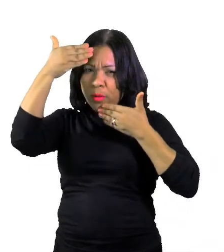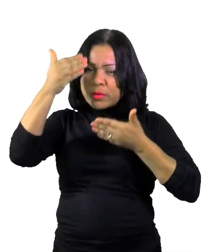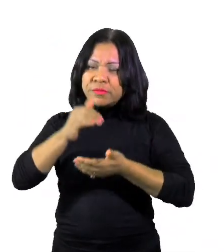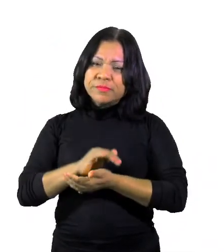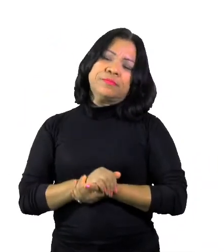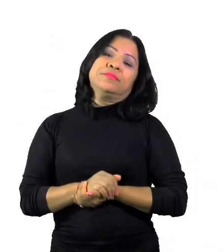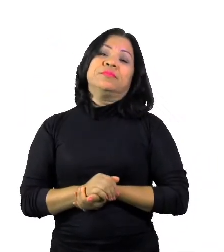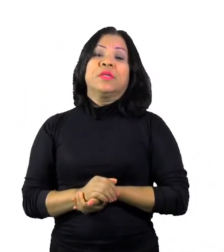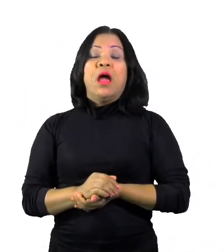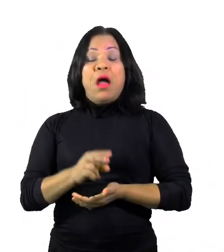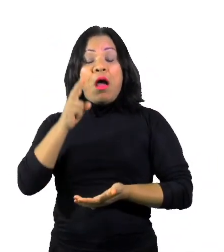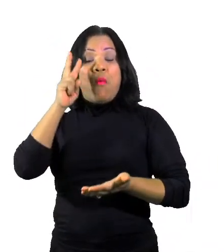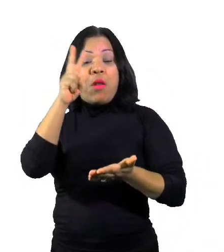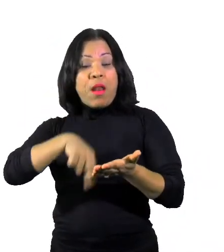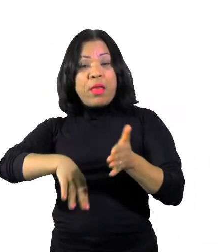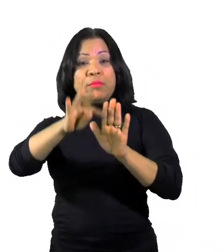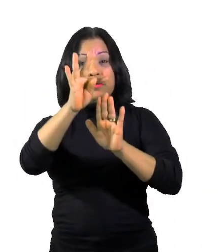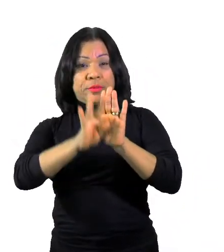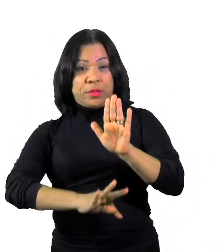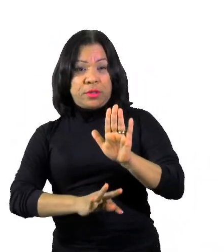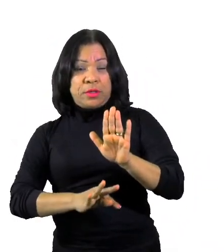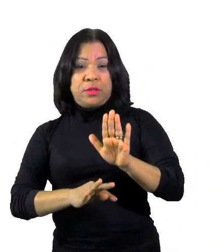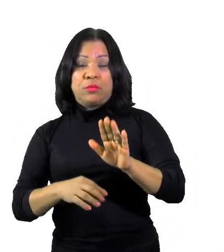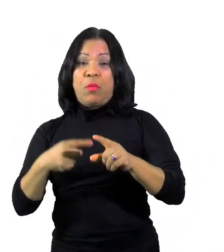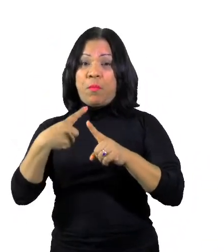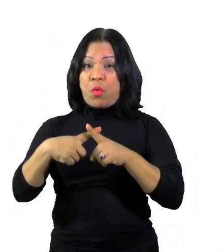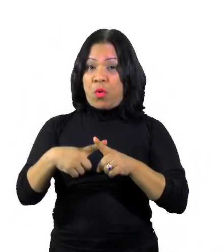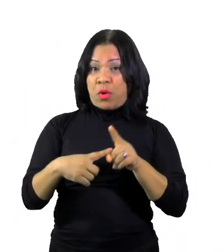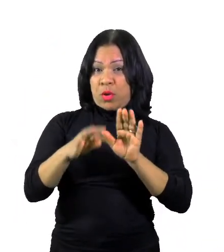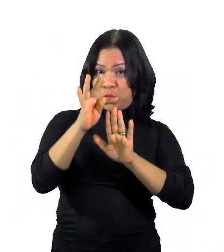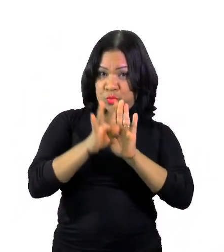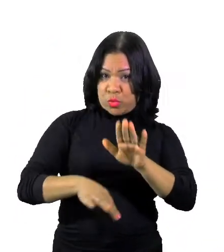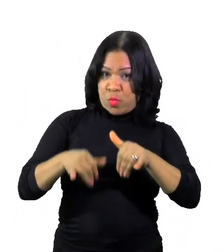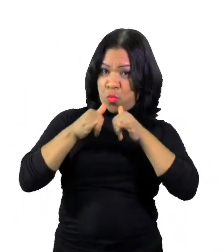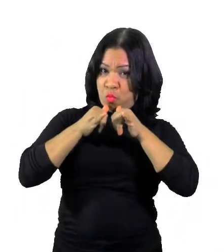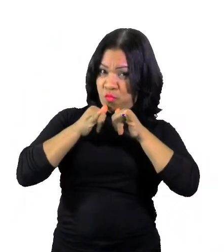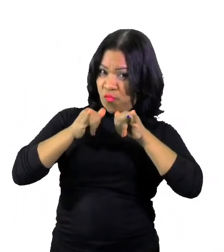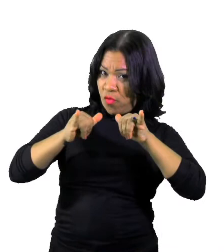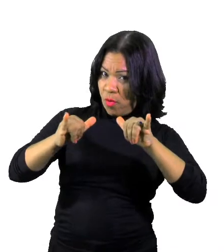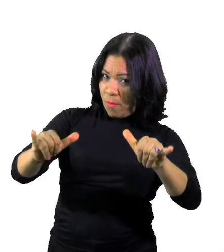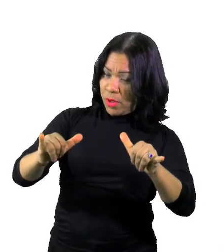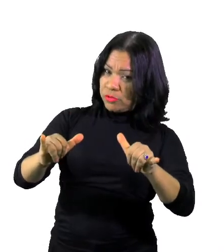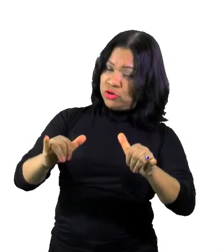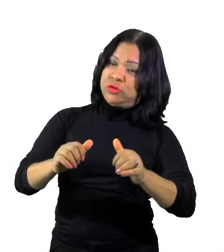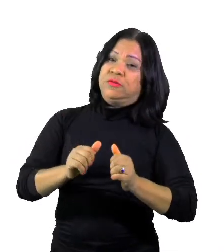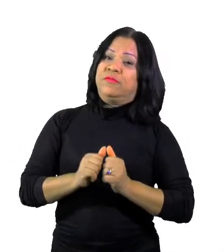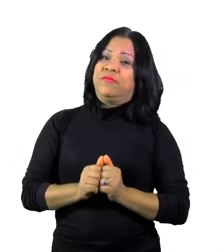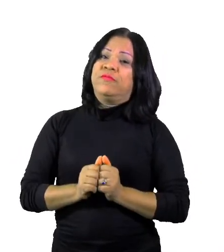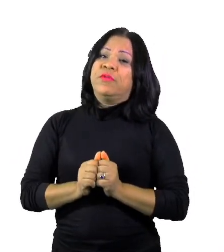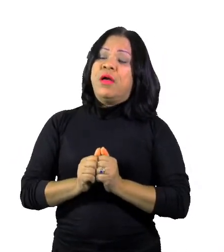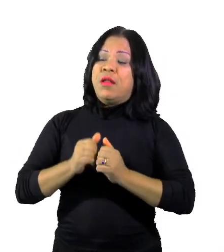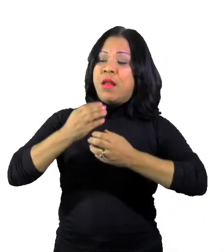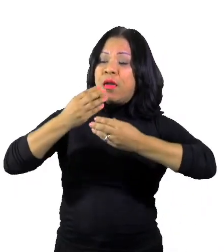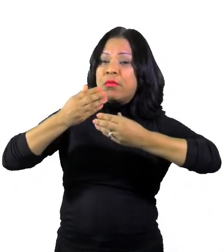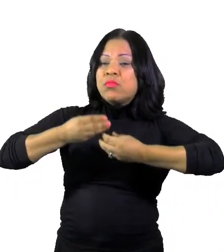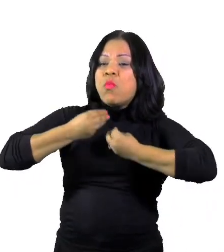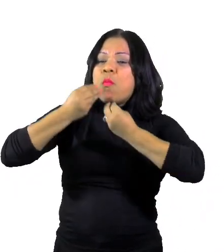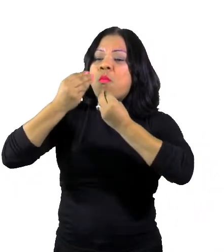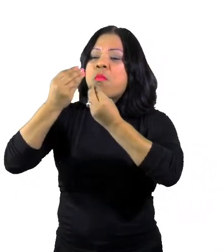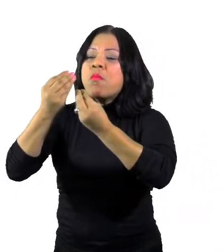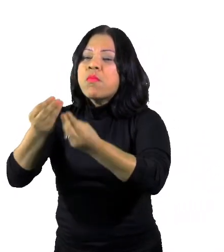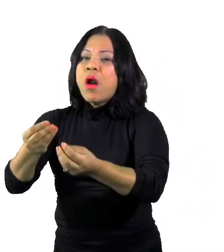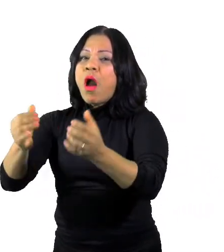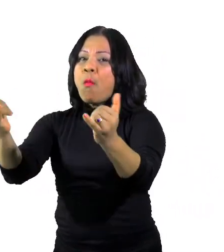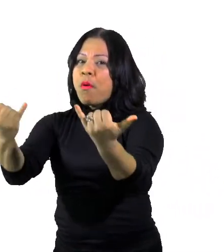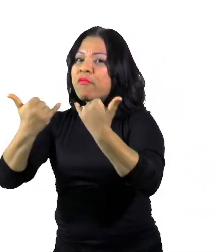estamos falando sobre texto que? Informativo, texto que nos passa uma informação. Tá muito